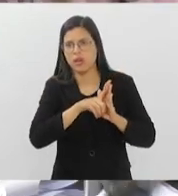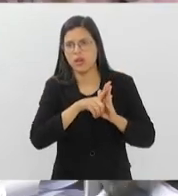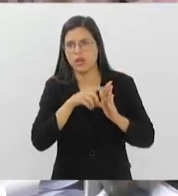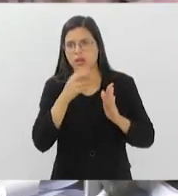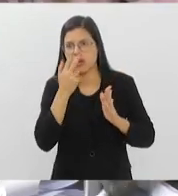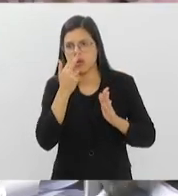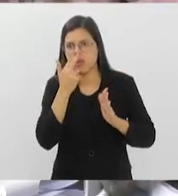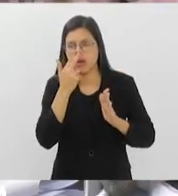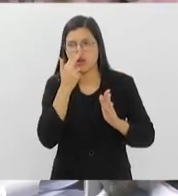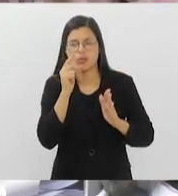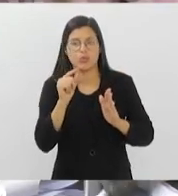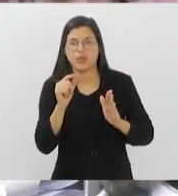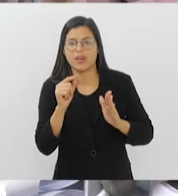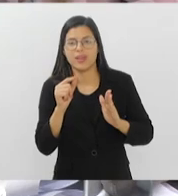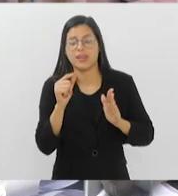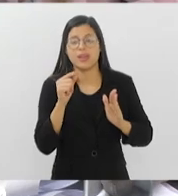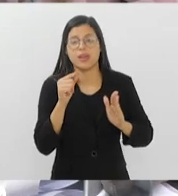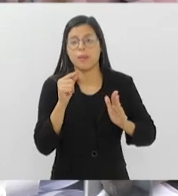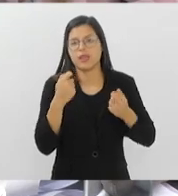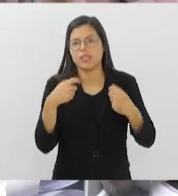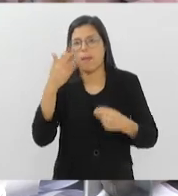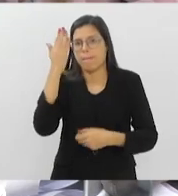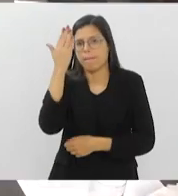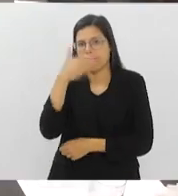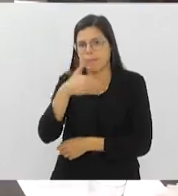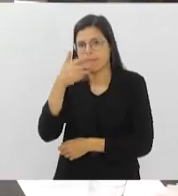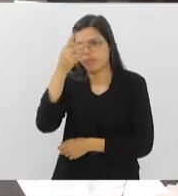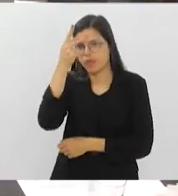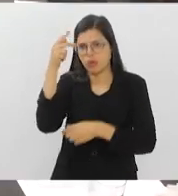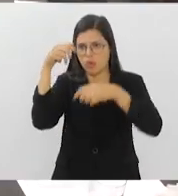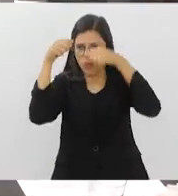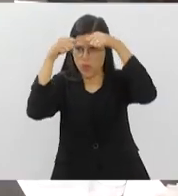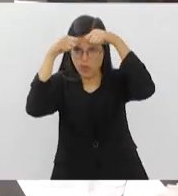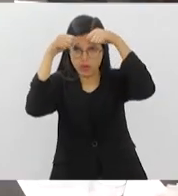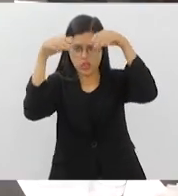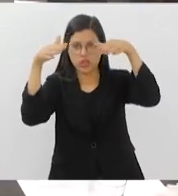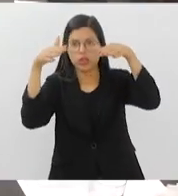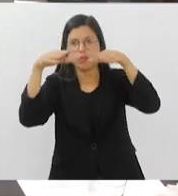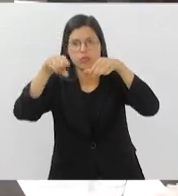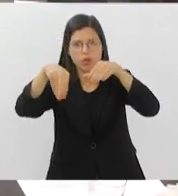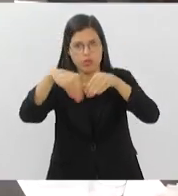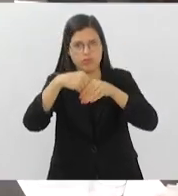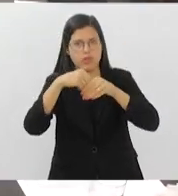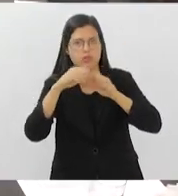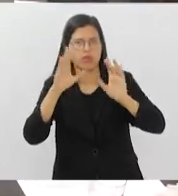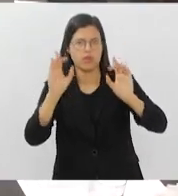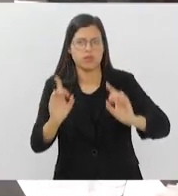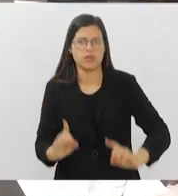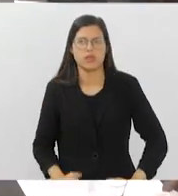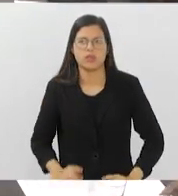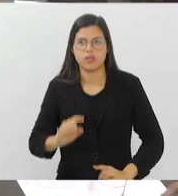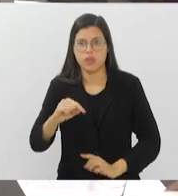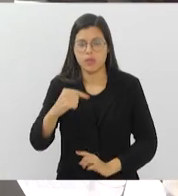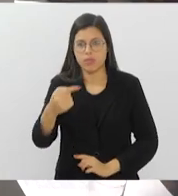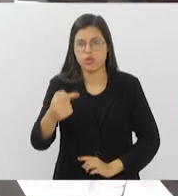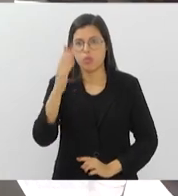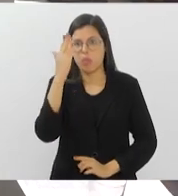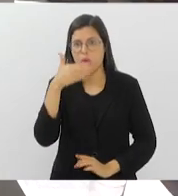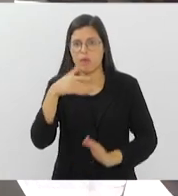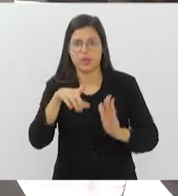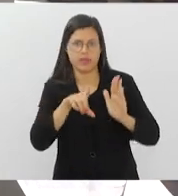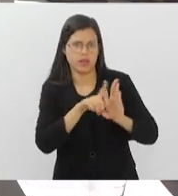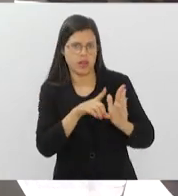Entendi. Primeiro de provar que as pessoas com autismo estão no rol das pessoas com deficiência. Depois provar que existe uma lei, aí são duas